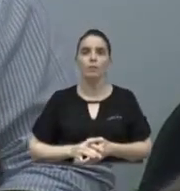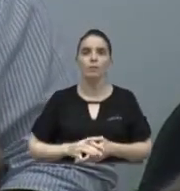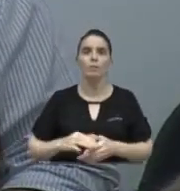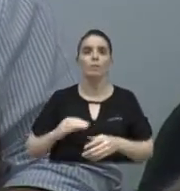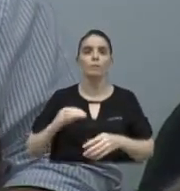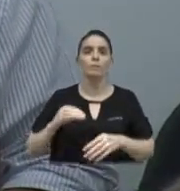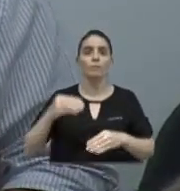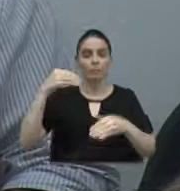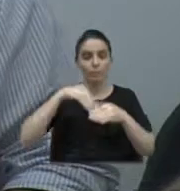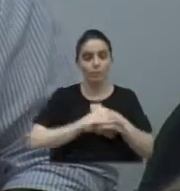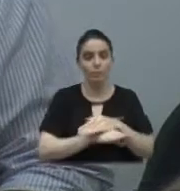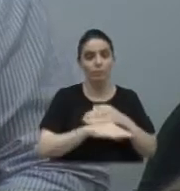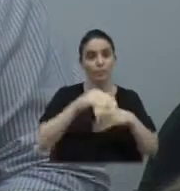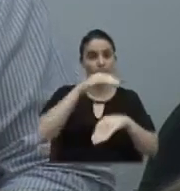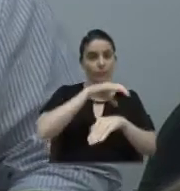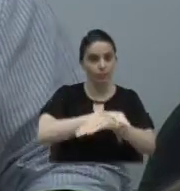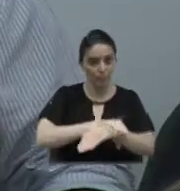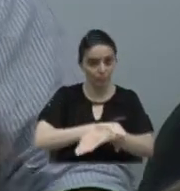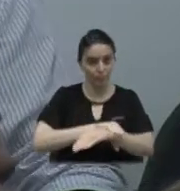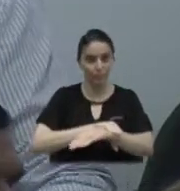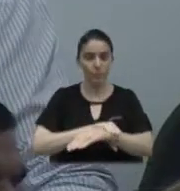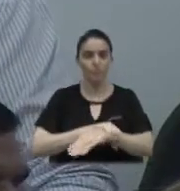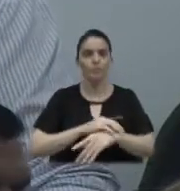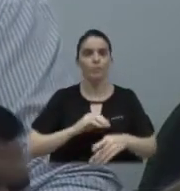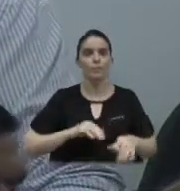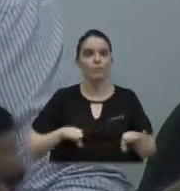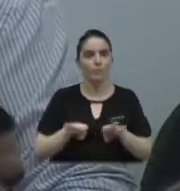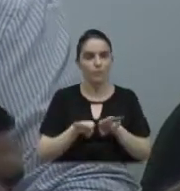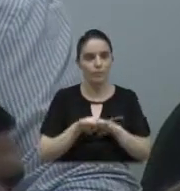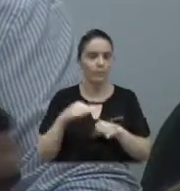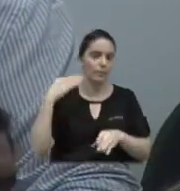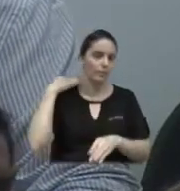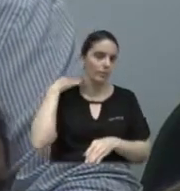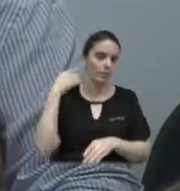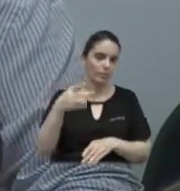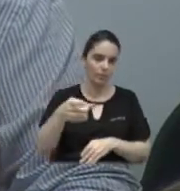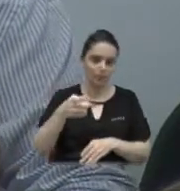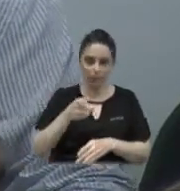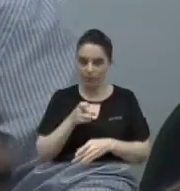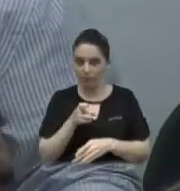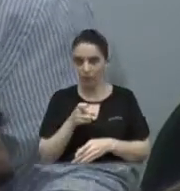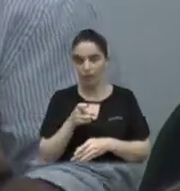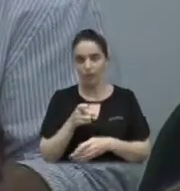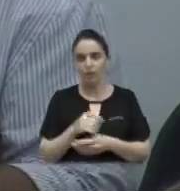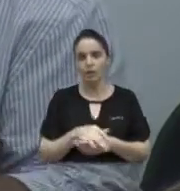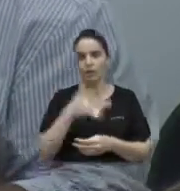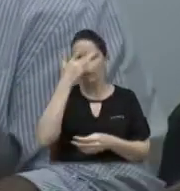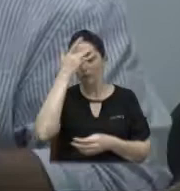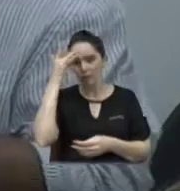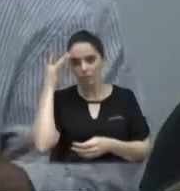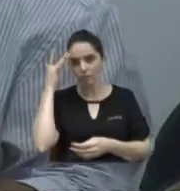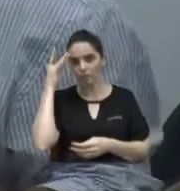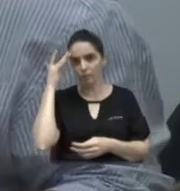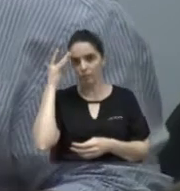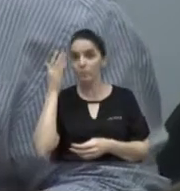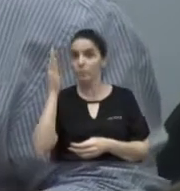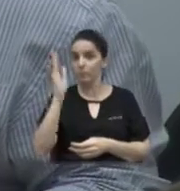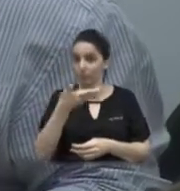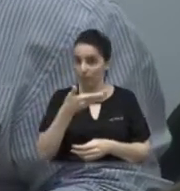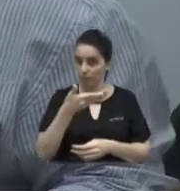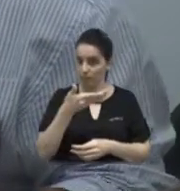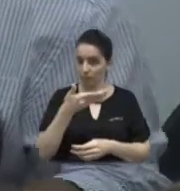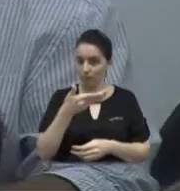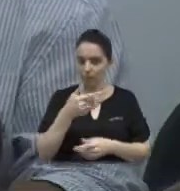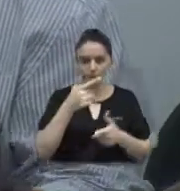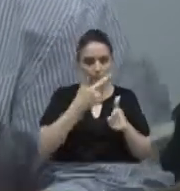Garantia, é trabalhado através da Caixa Econômica Federal. É aquelas pessoas que já financiaram a